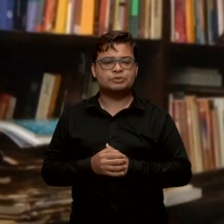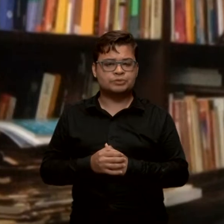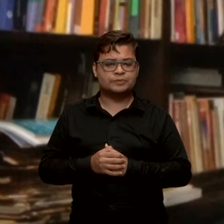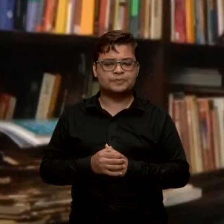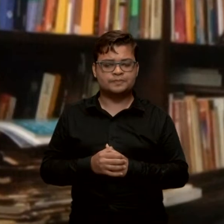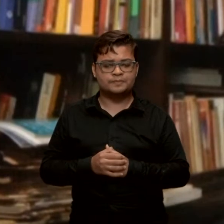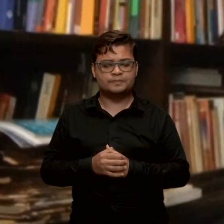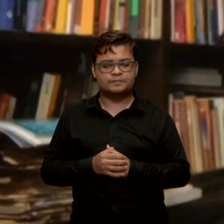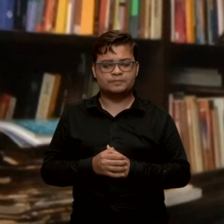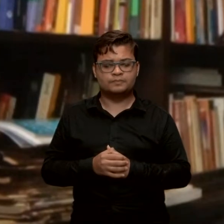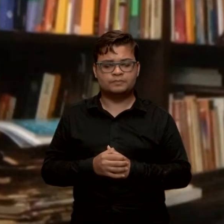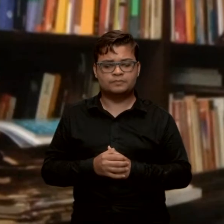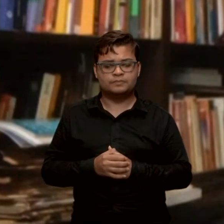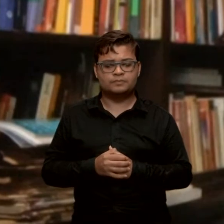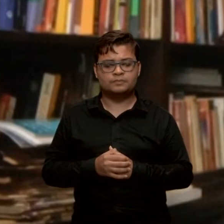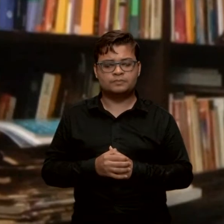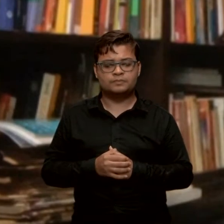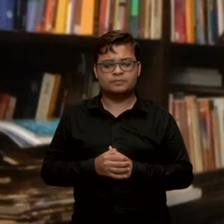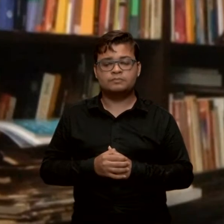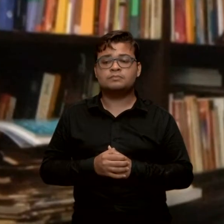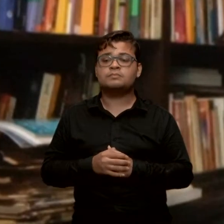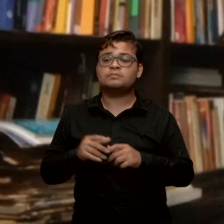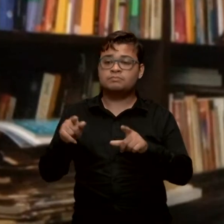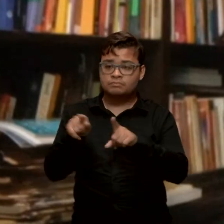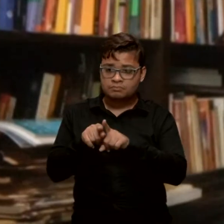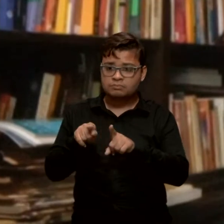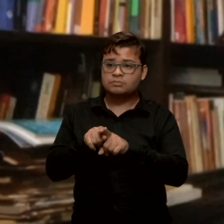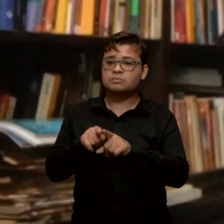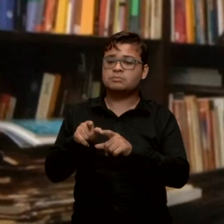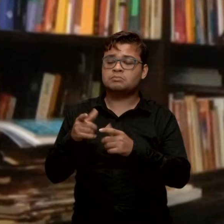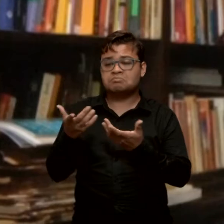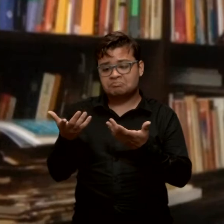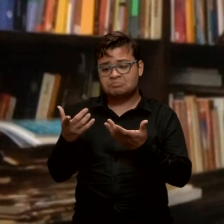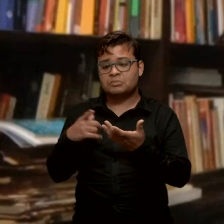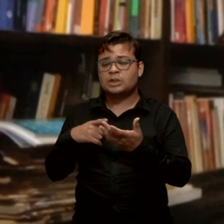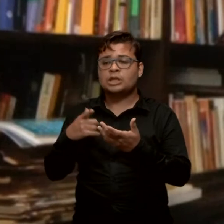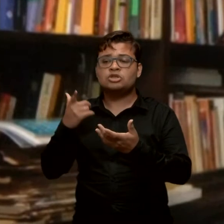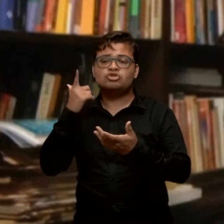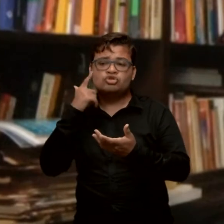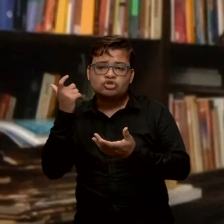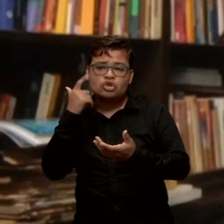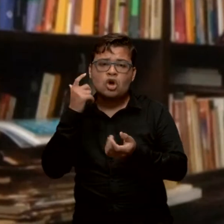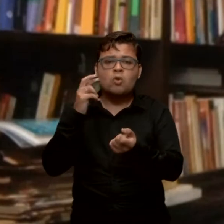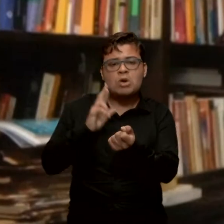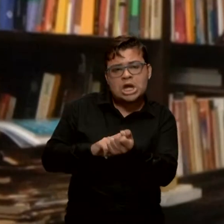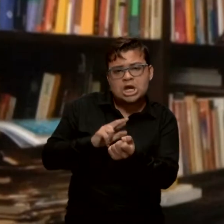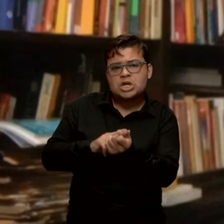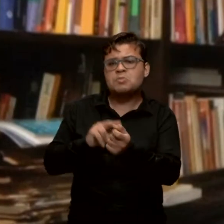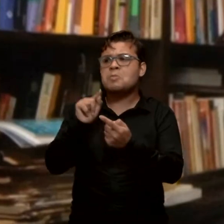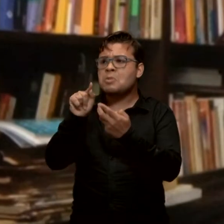e ressignificando, incluindo outras sonoridades, assim.